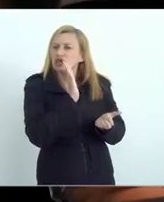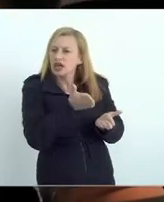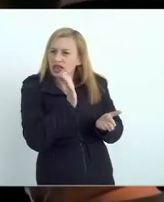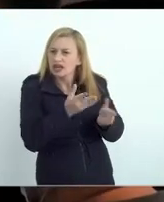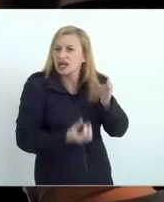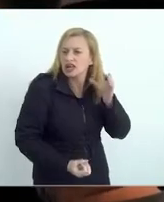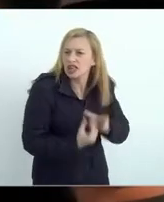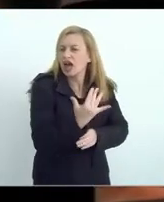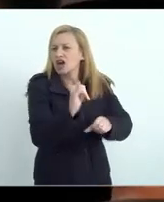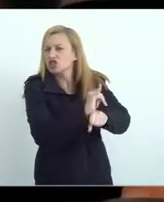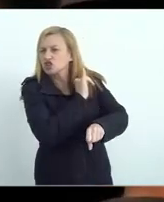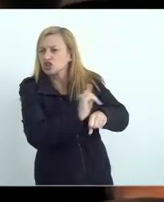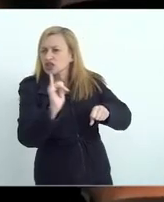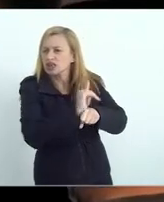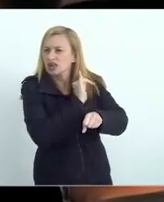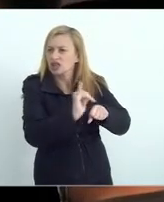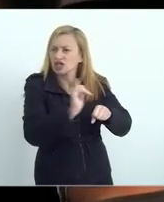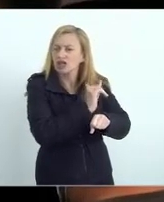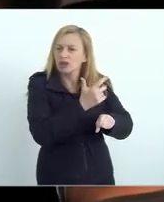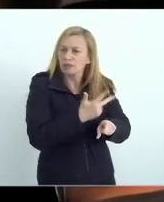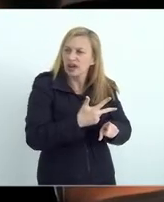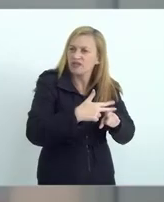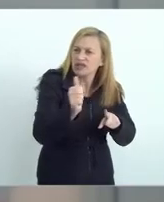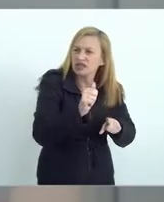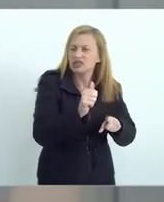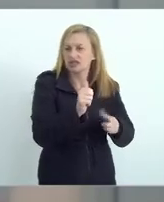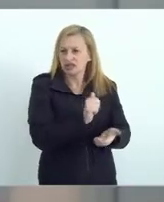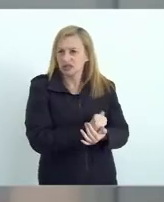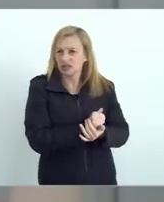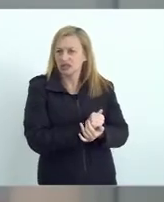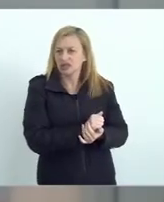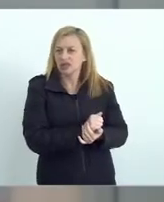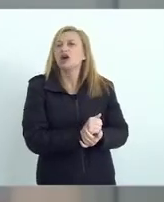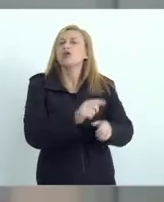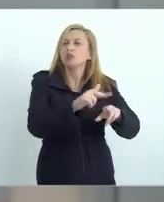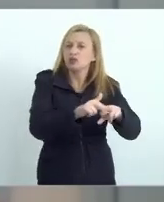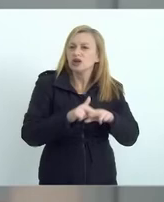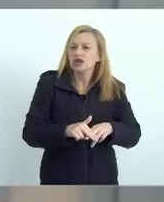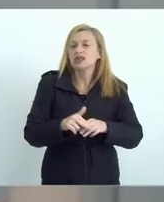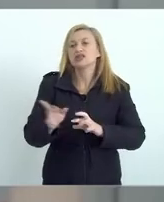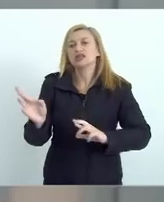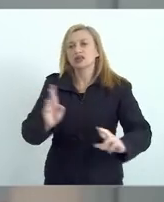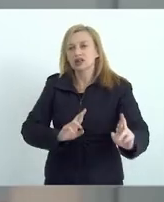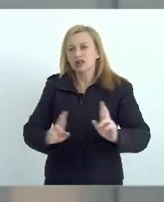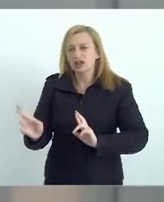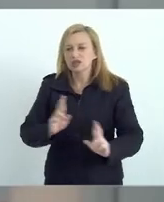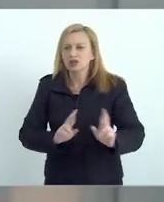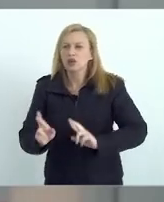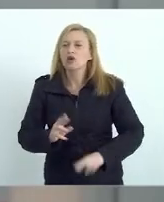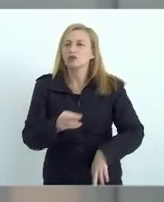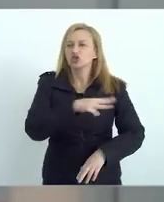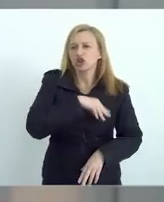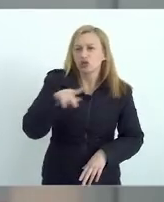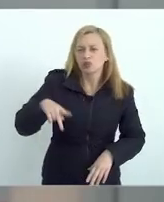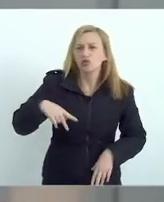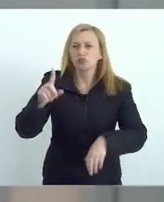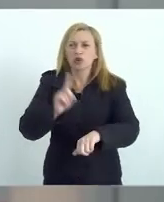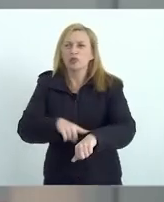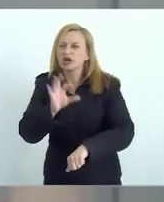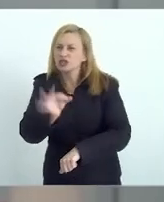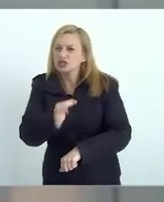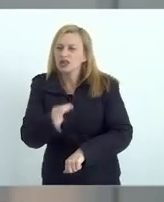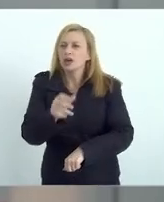daí criar-se uma estratégia de ultrapassar estes problemas é isso interação com o ministério público na hora certa a interação